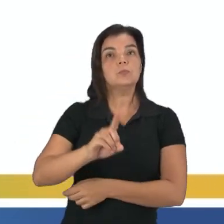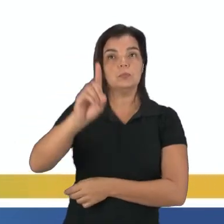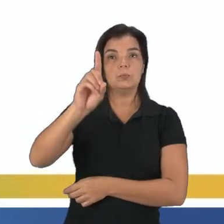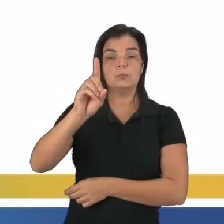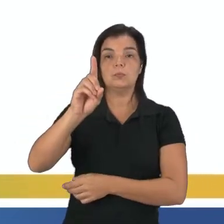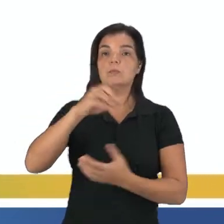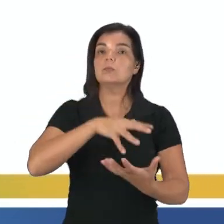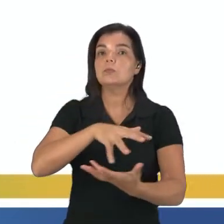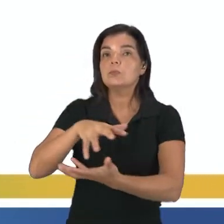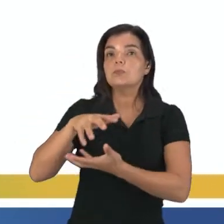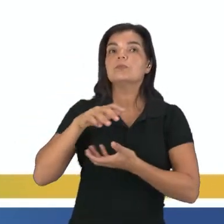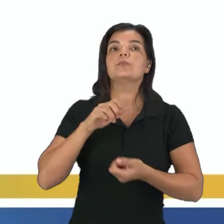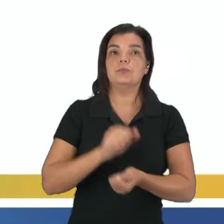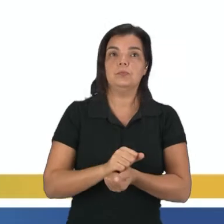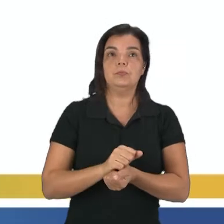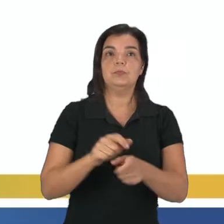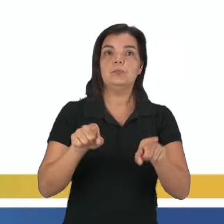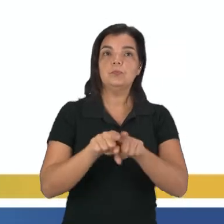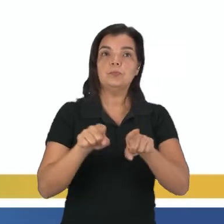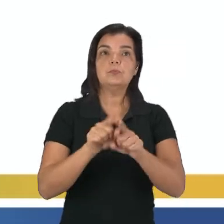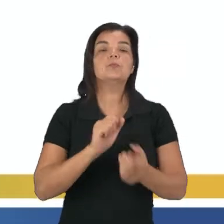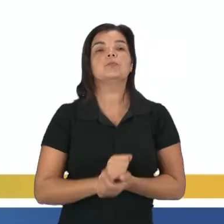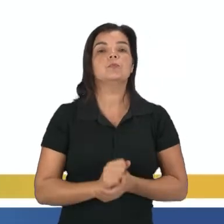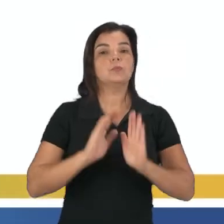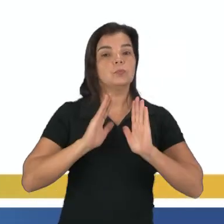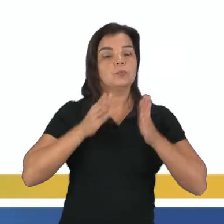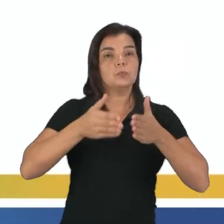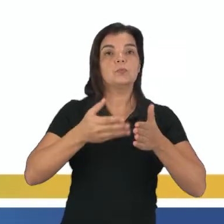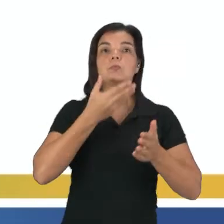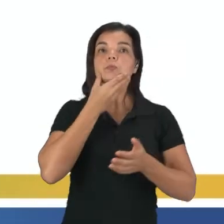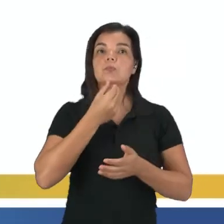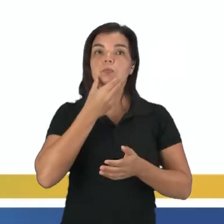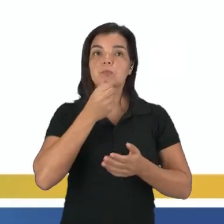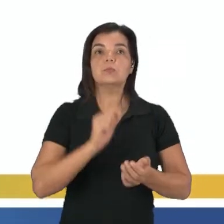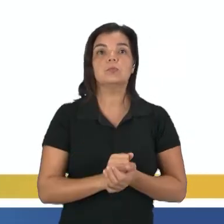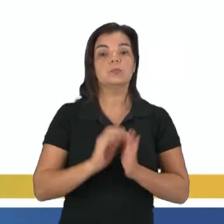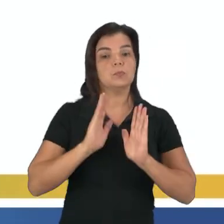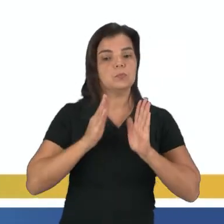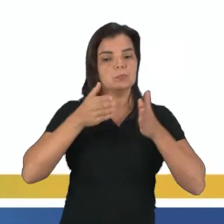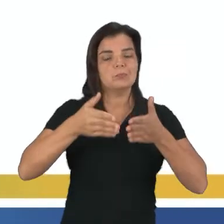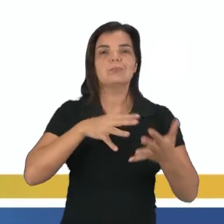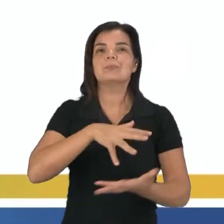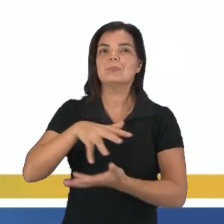no centro do mundo, o antropocentrismo, homem, que significa,